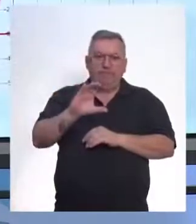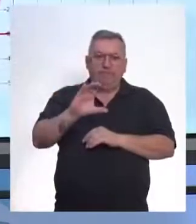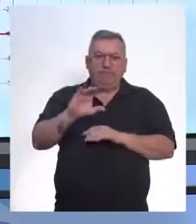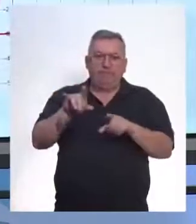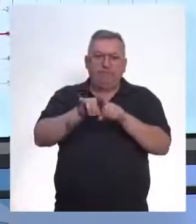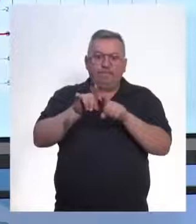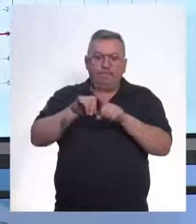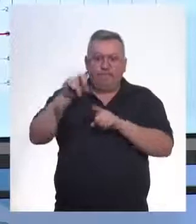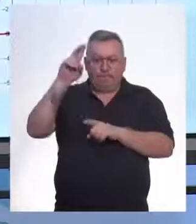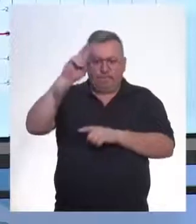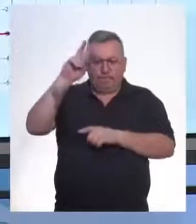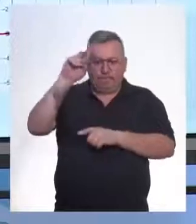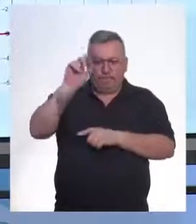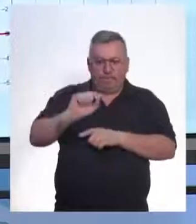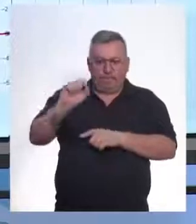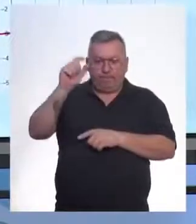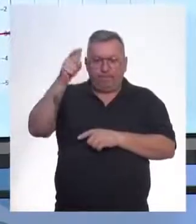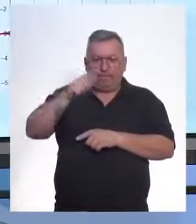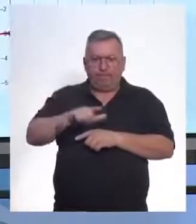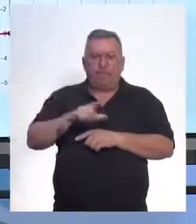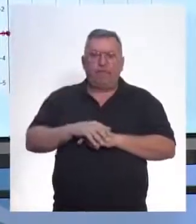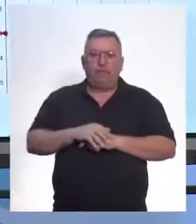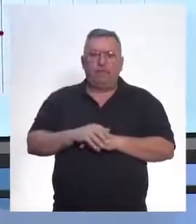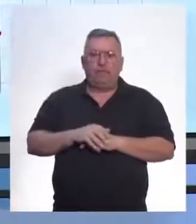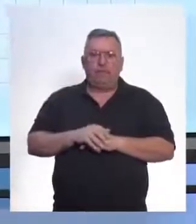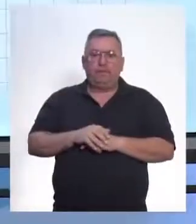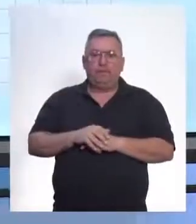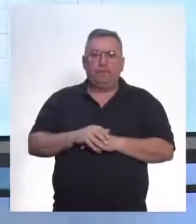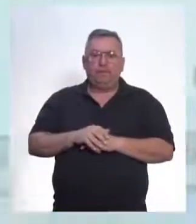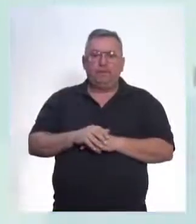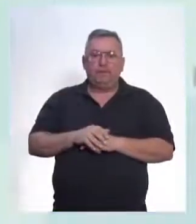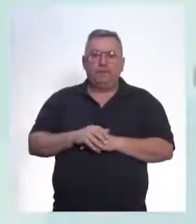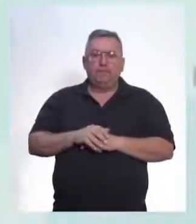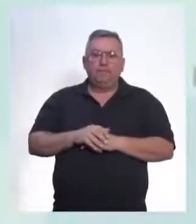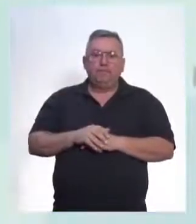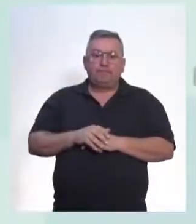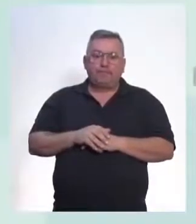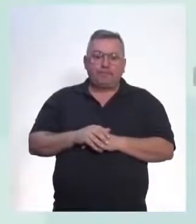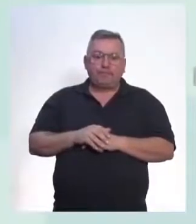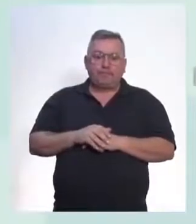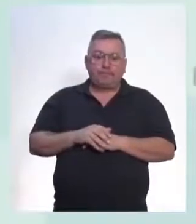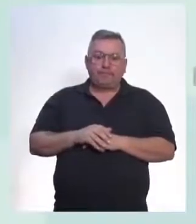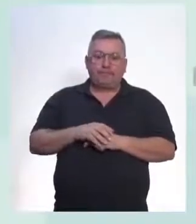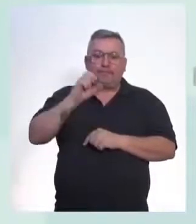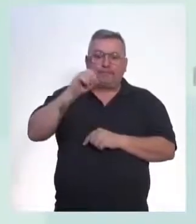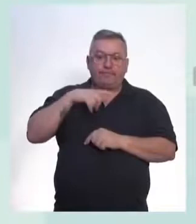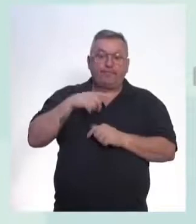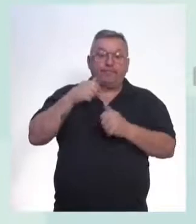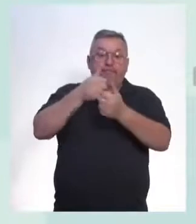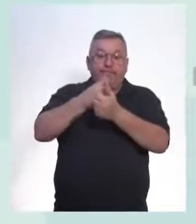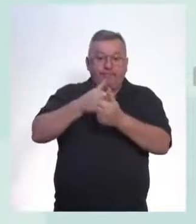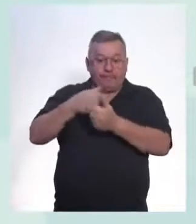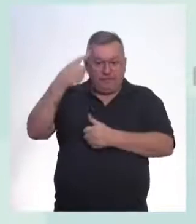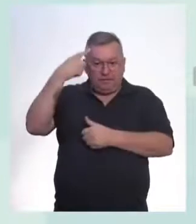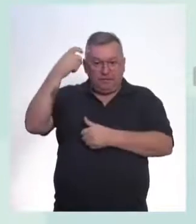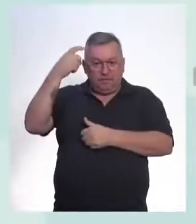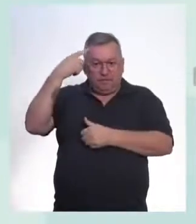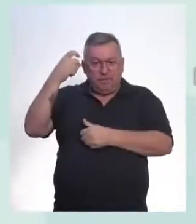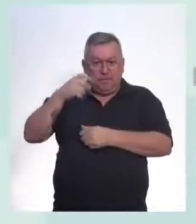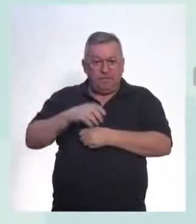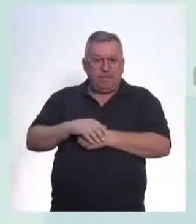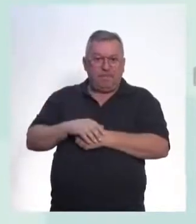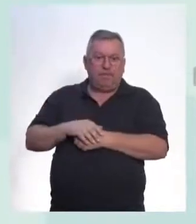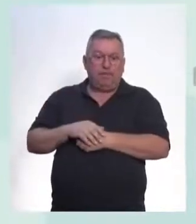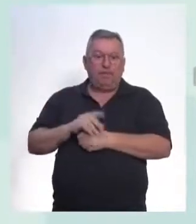E retomando, então, o outro ponto, qual que era? 1 no 3, então, se for seguir essa ideia do Jonas,